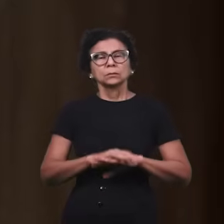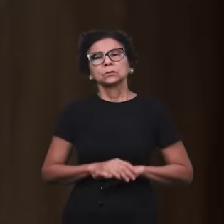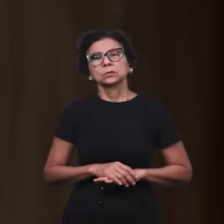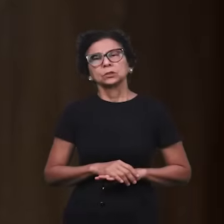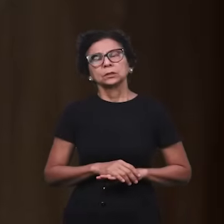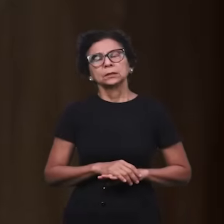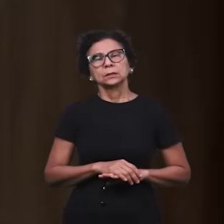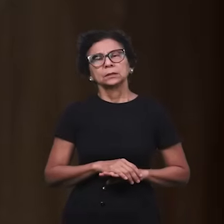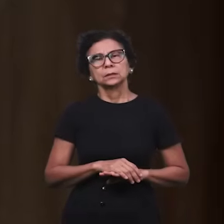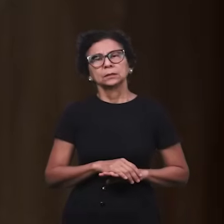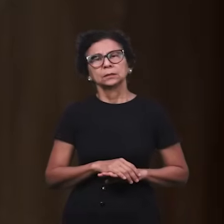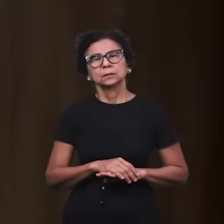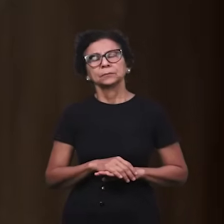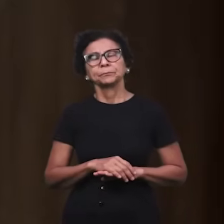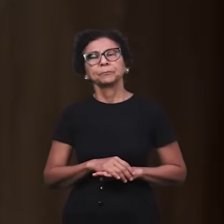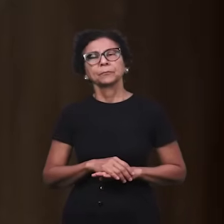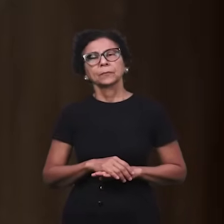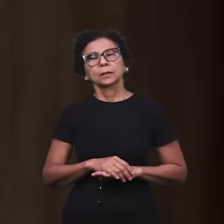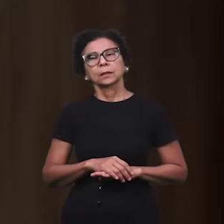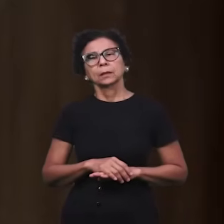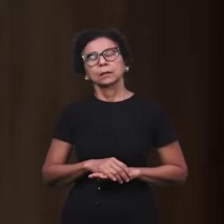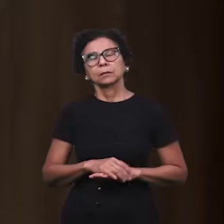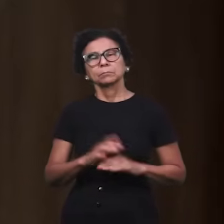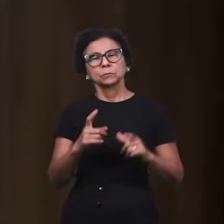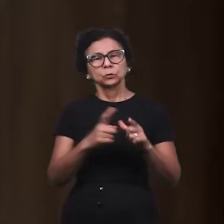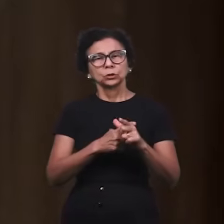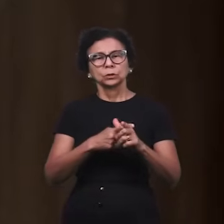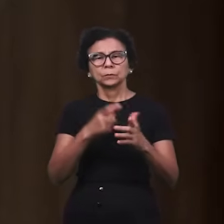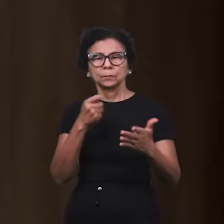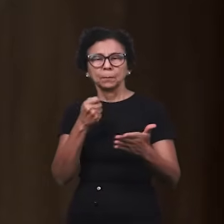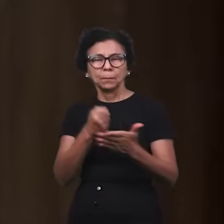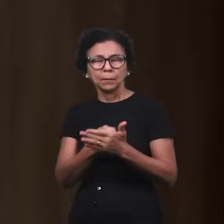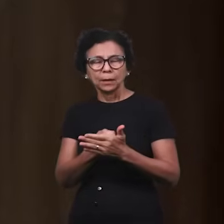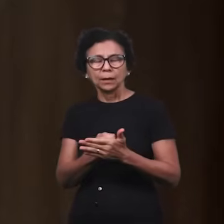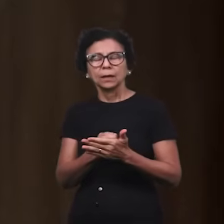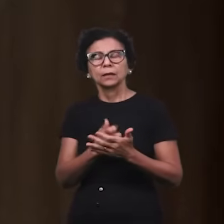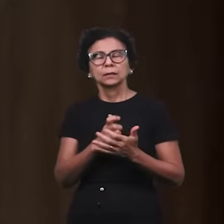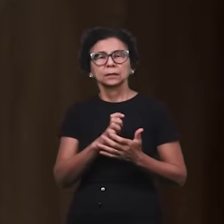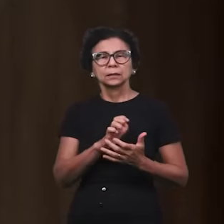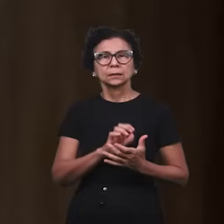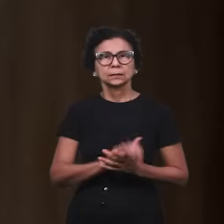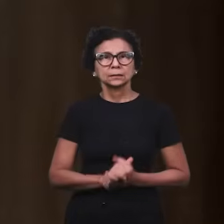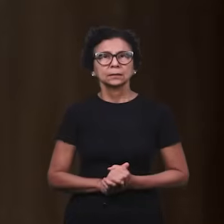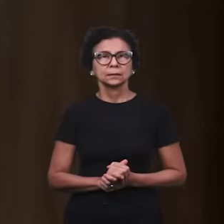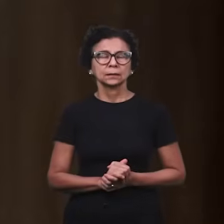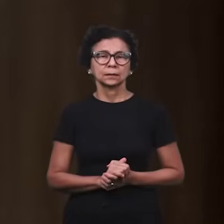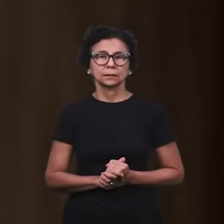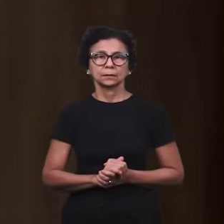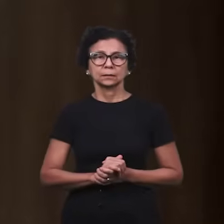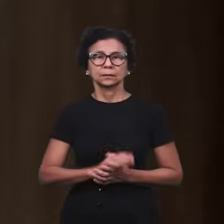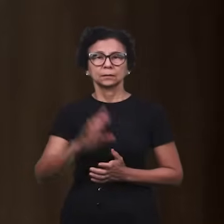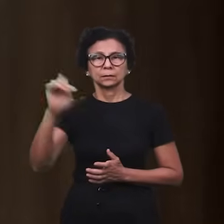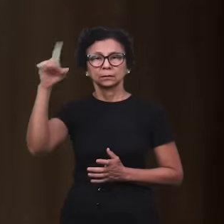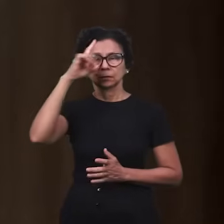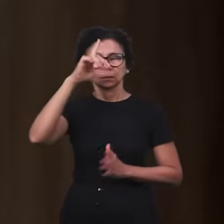dívidas eram perdoadas, em que bens eram resgatados. Essa era a intenção do Senhor, até para poder